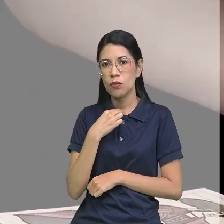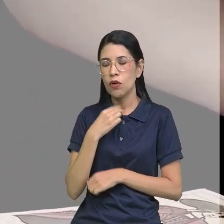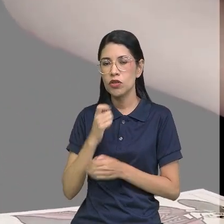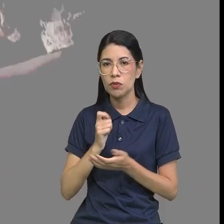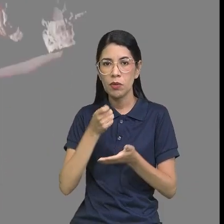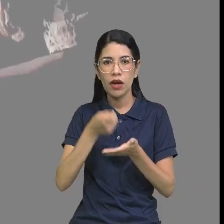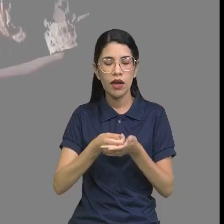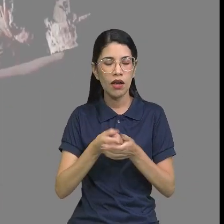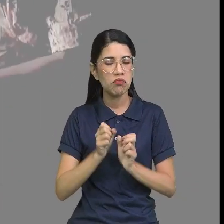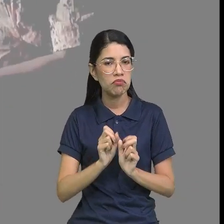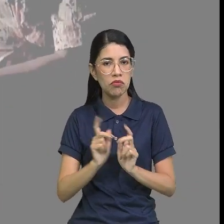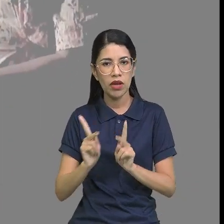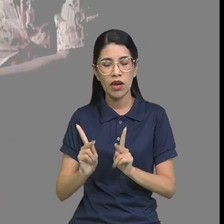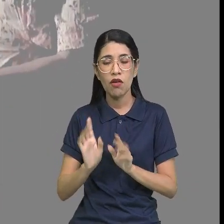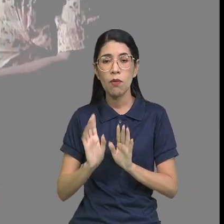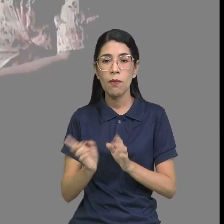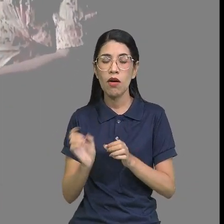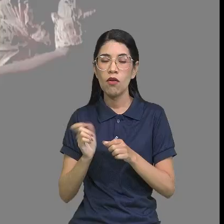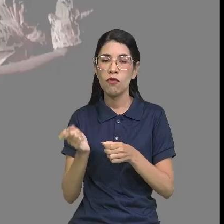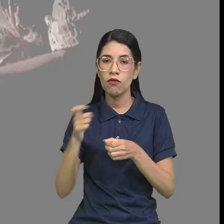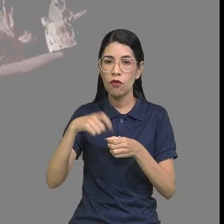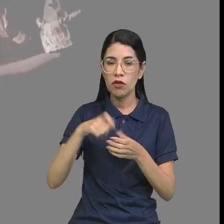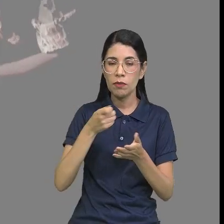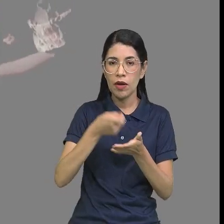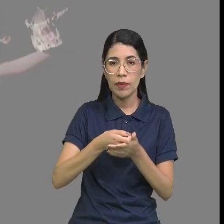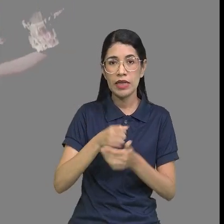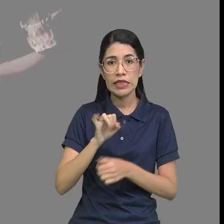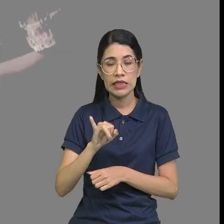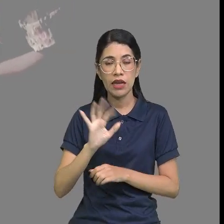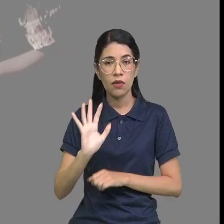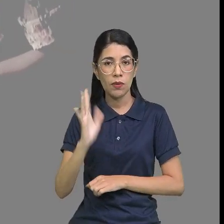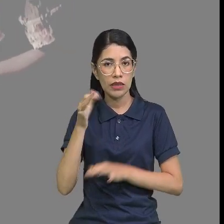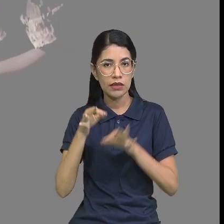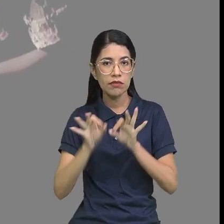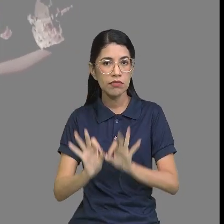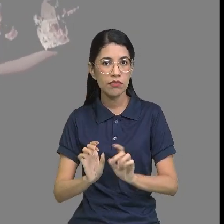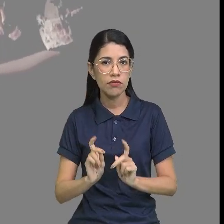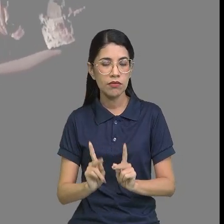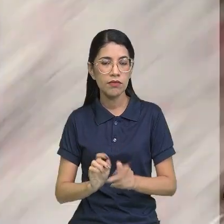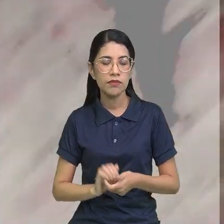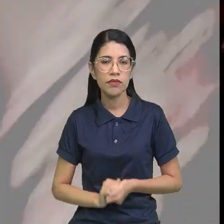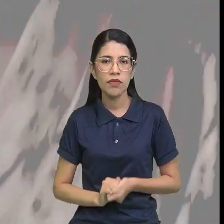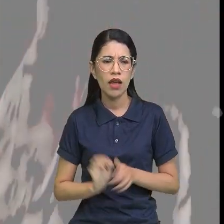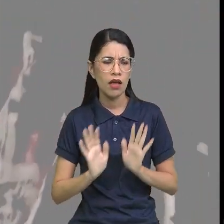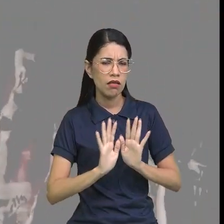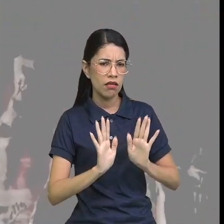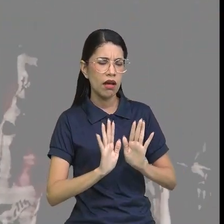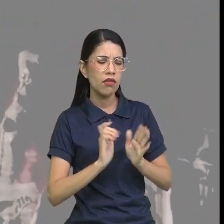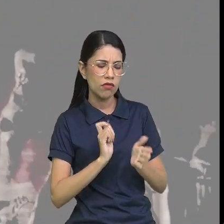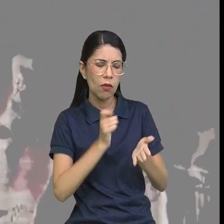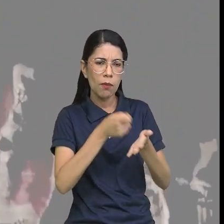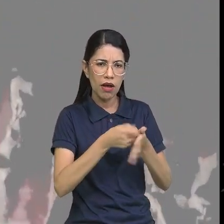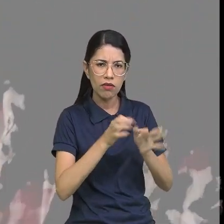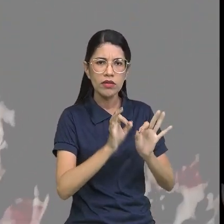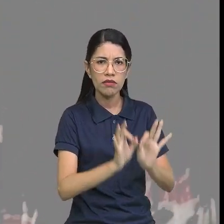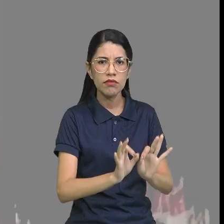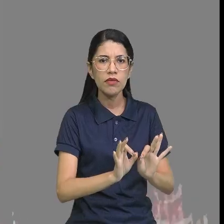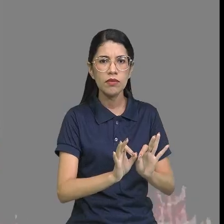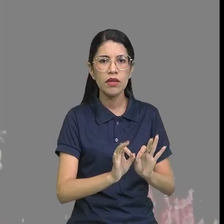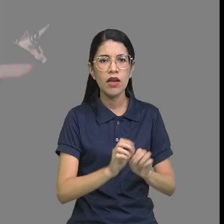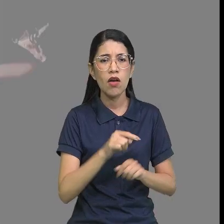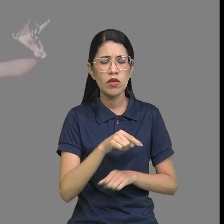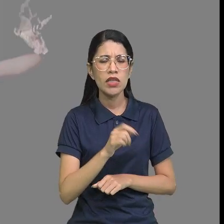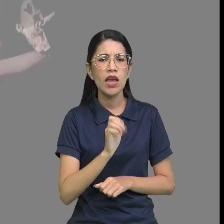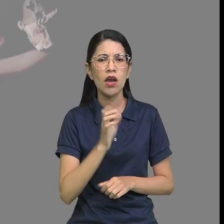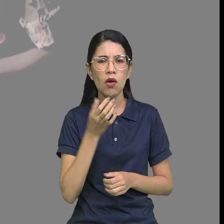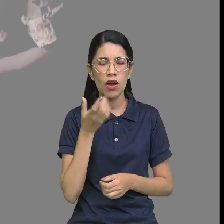não pague. Só venha pagar quando tudo acontecer. Não, eu lhe pago. A senhora